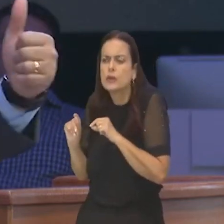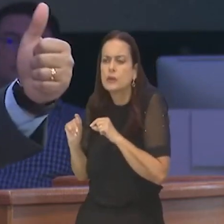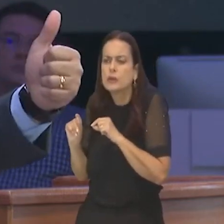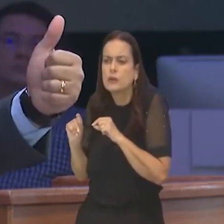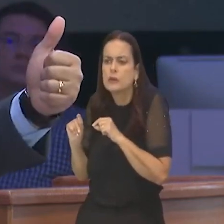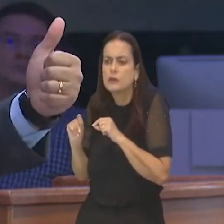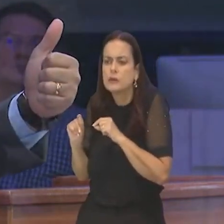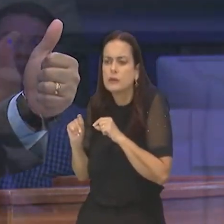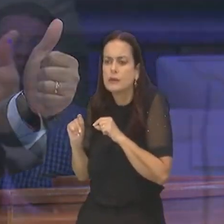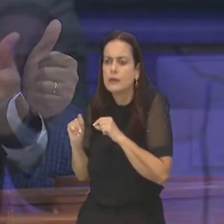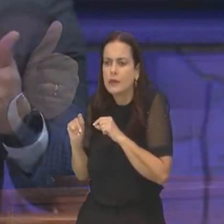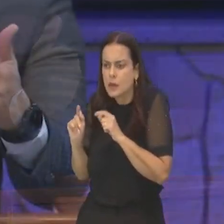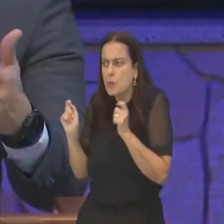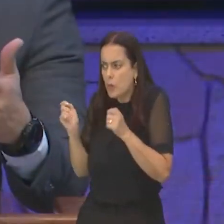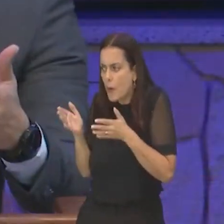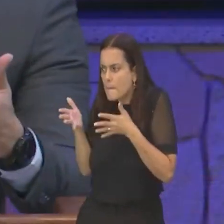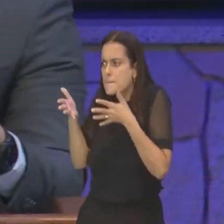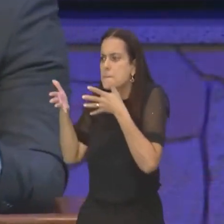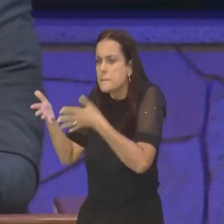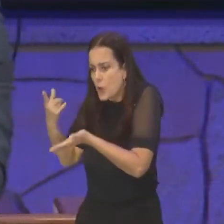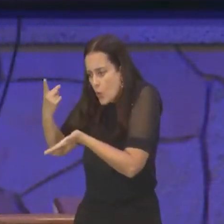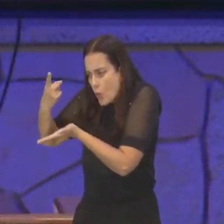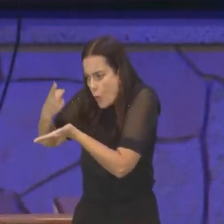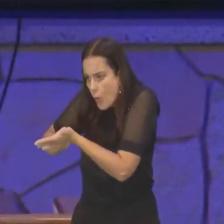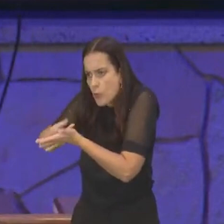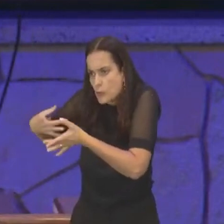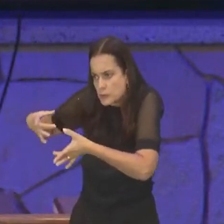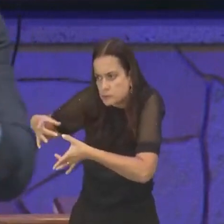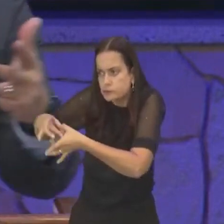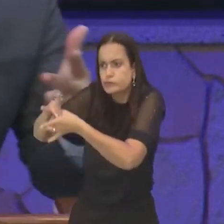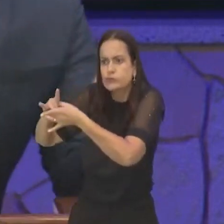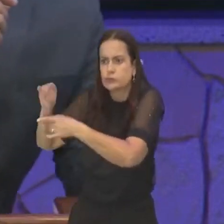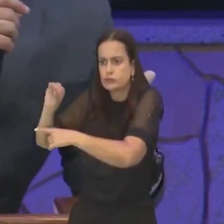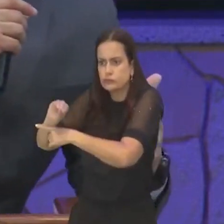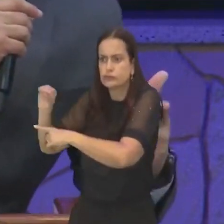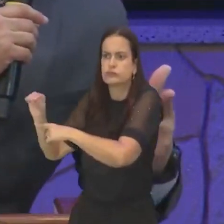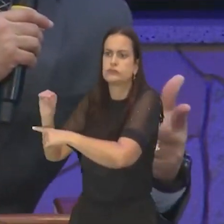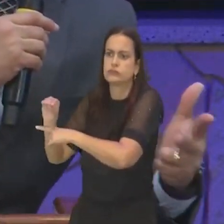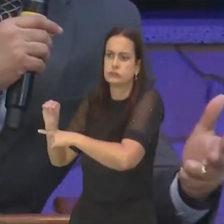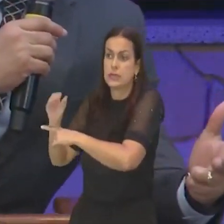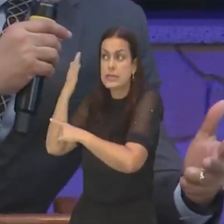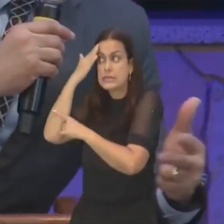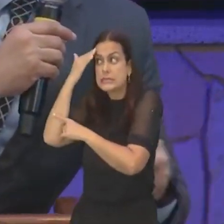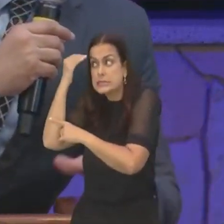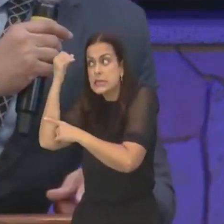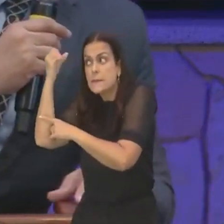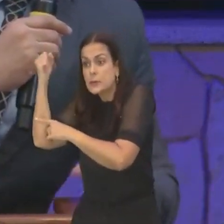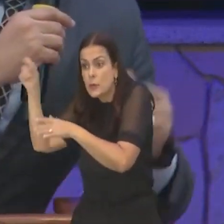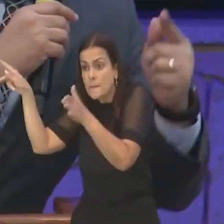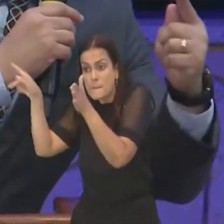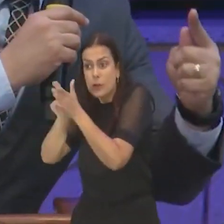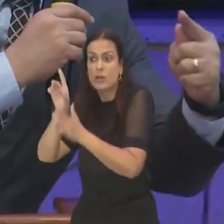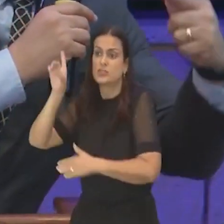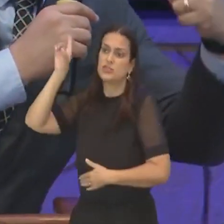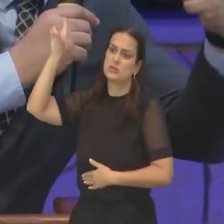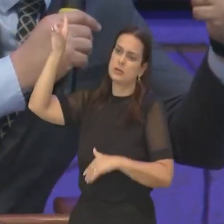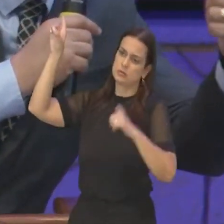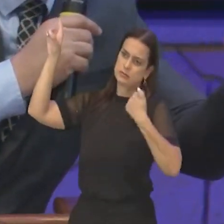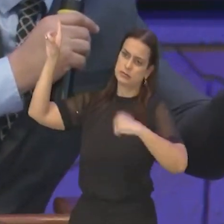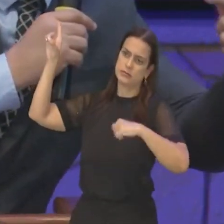com senso de participação, compromisso, prudência e sabedoria de Deus.